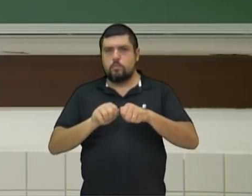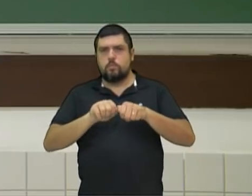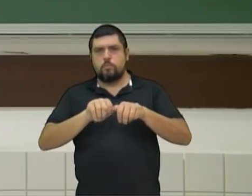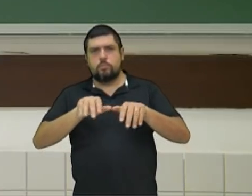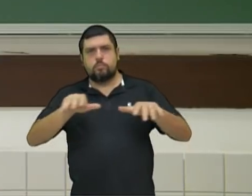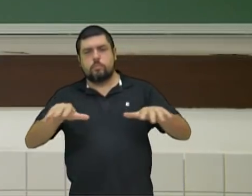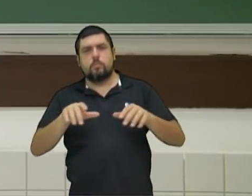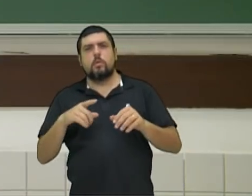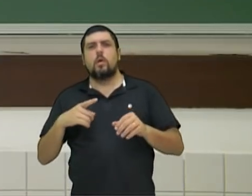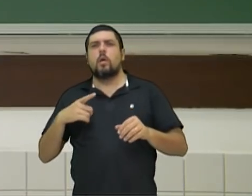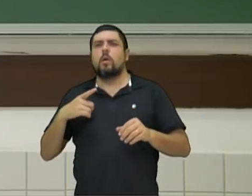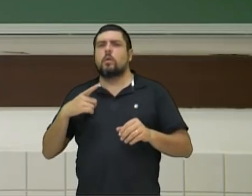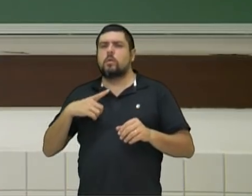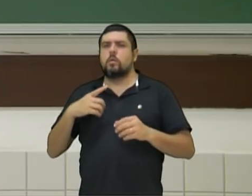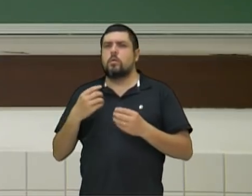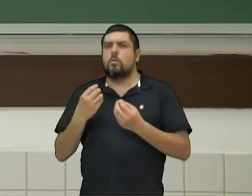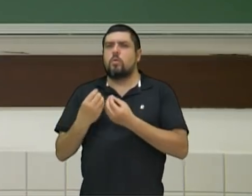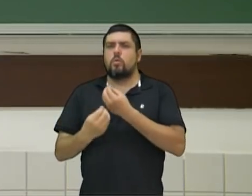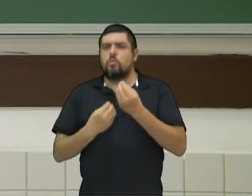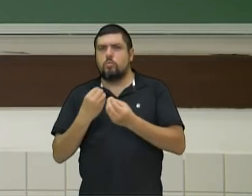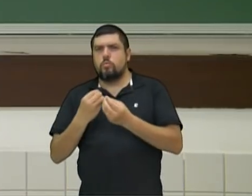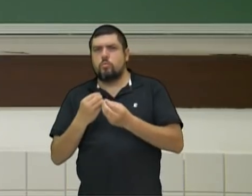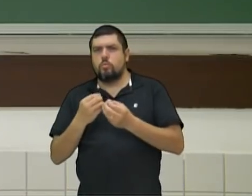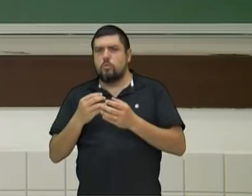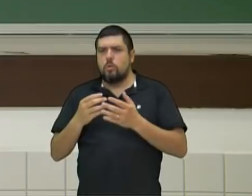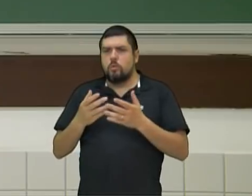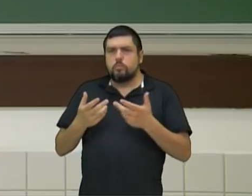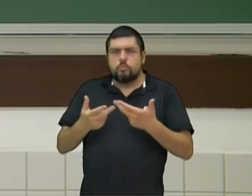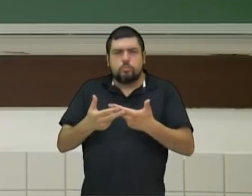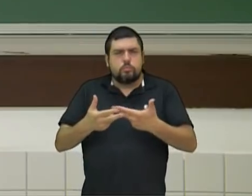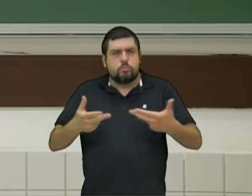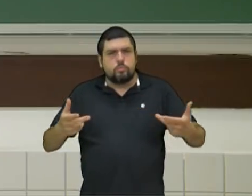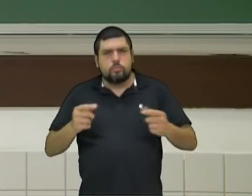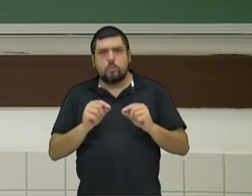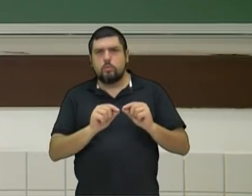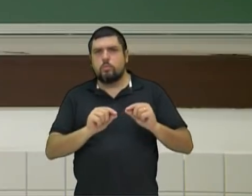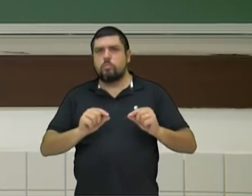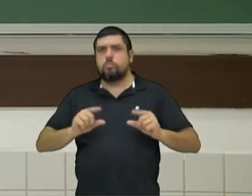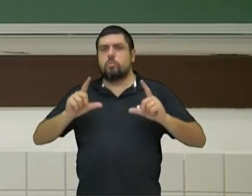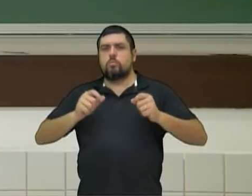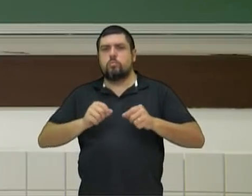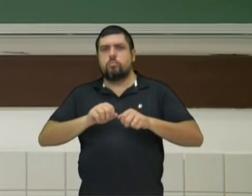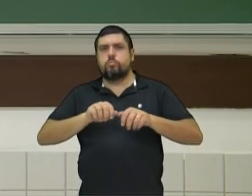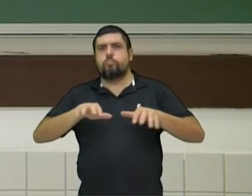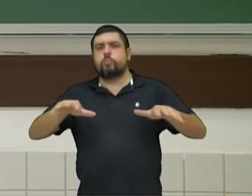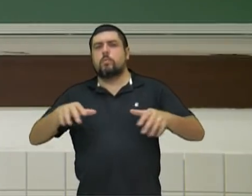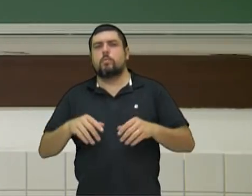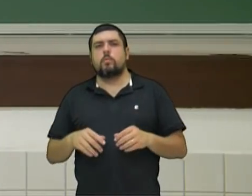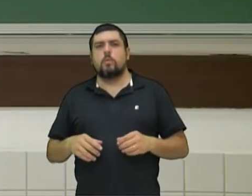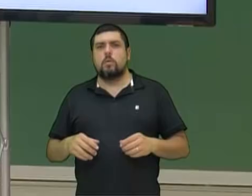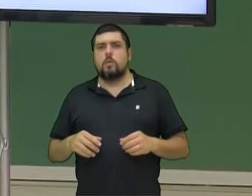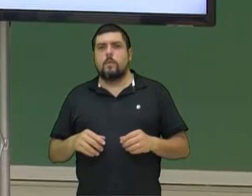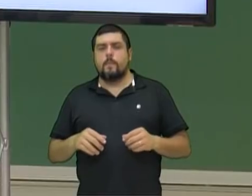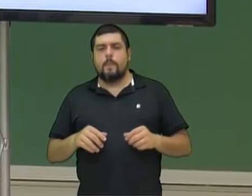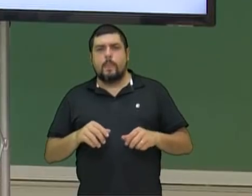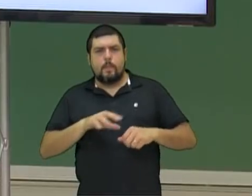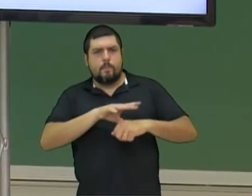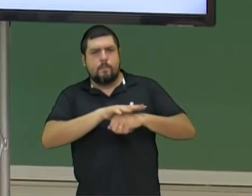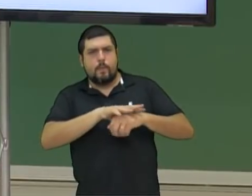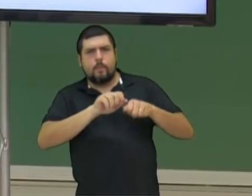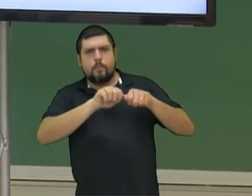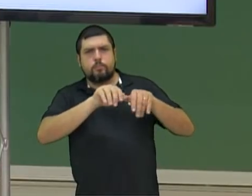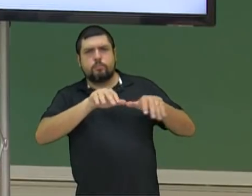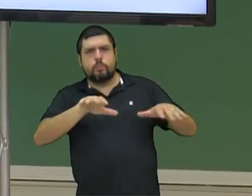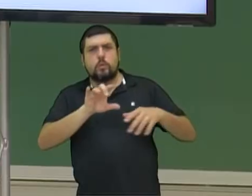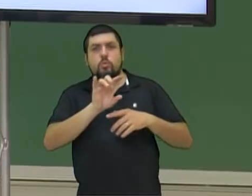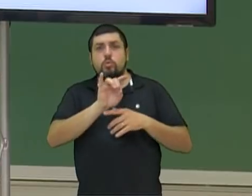que trazem a evolução e tratam sobre isso, tá bom? E não só a pandemia, né? Tem várias coisas, vários dados.